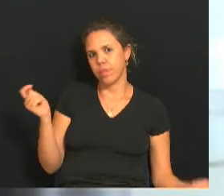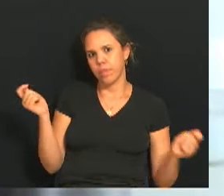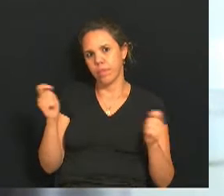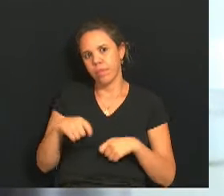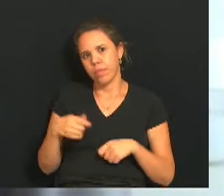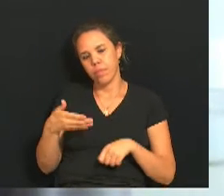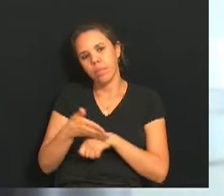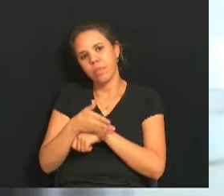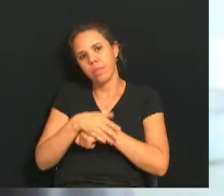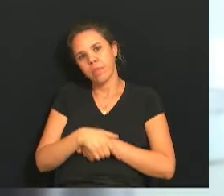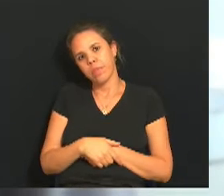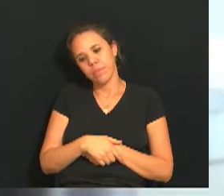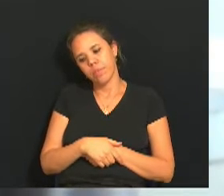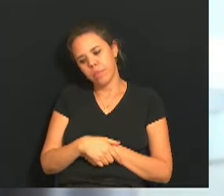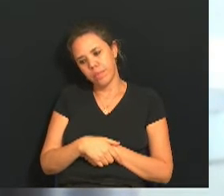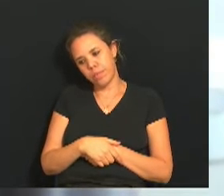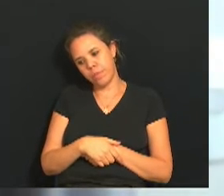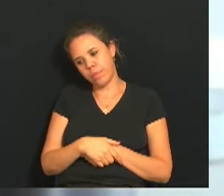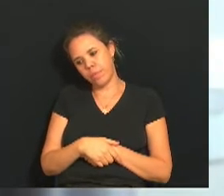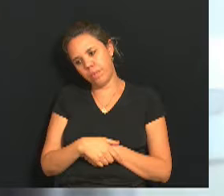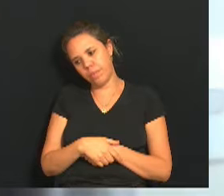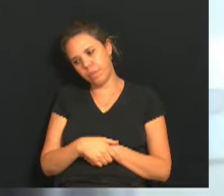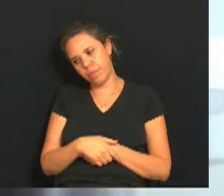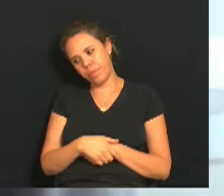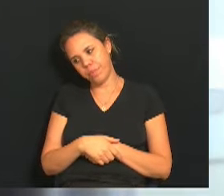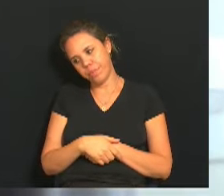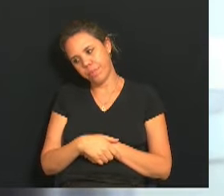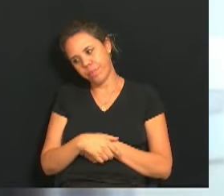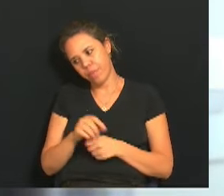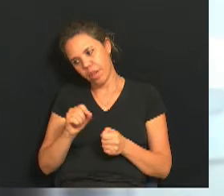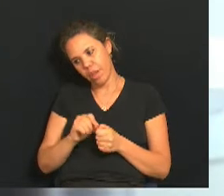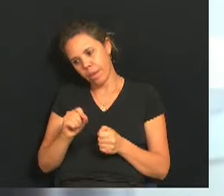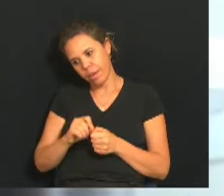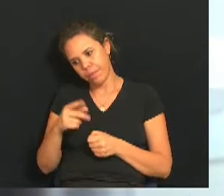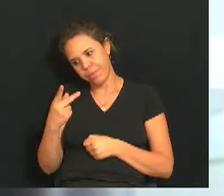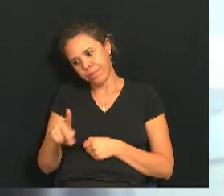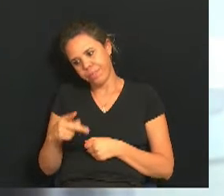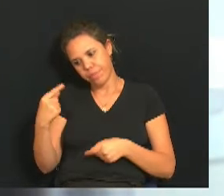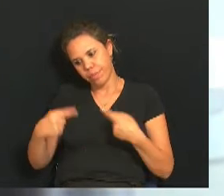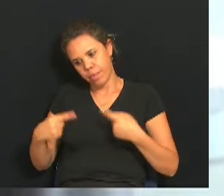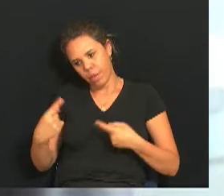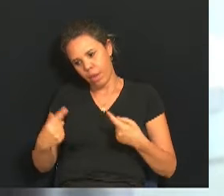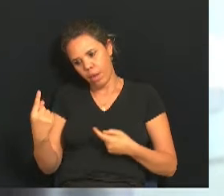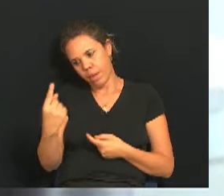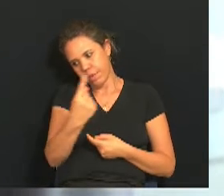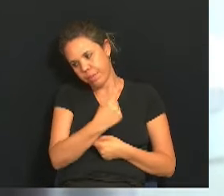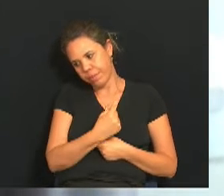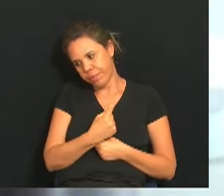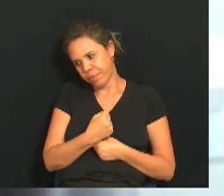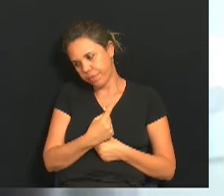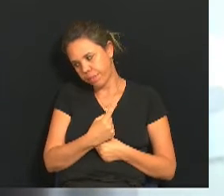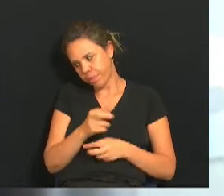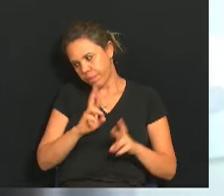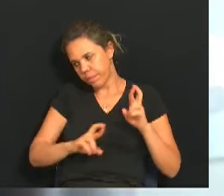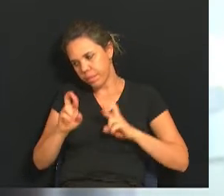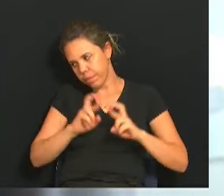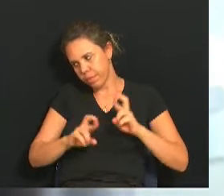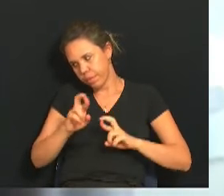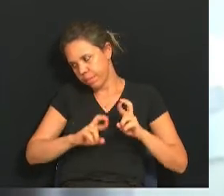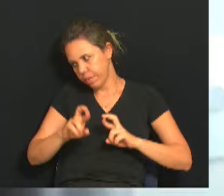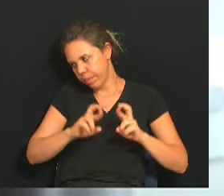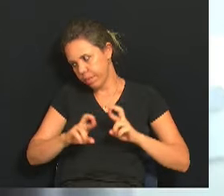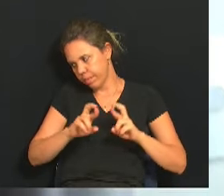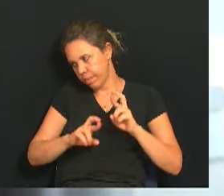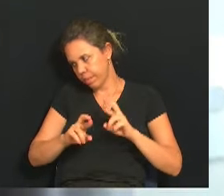vez aprovada a lei, fazer sua discussão individual e a sua própria revisão na sua legislação